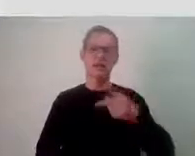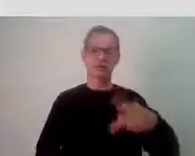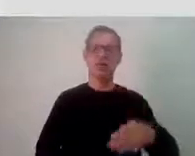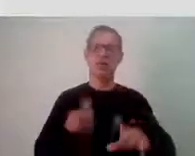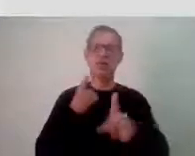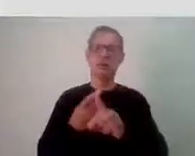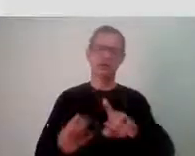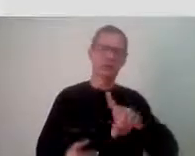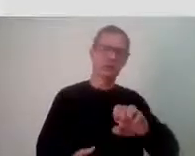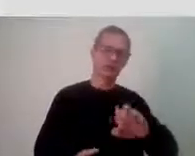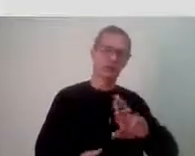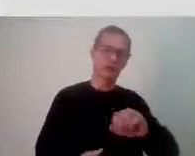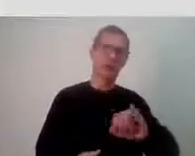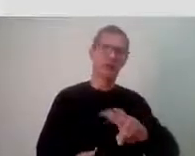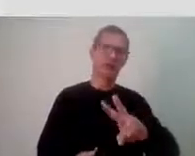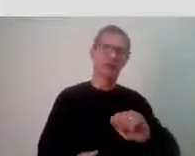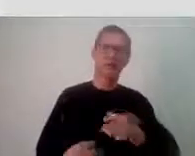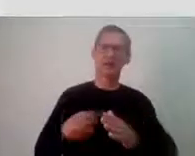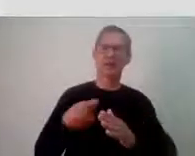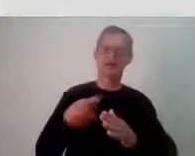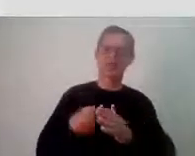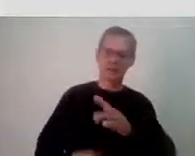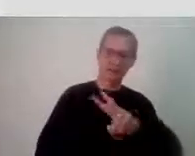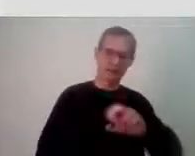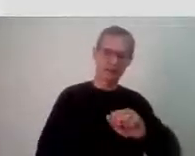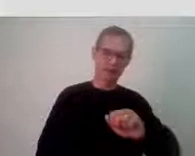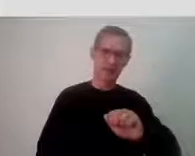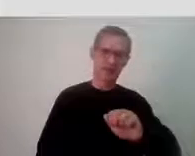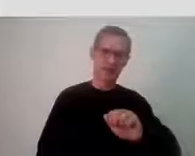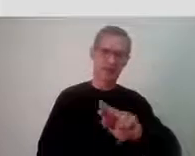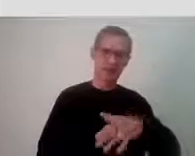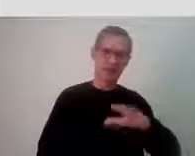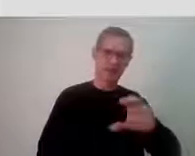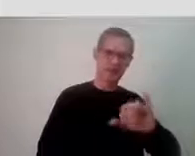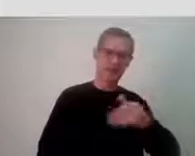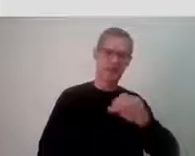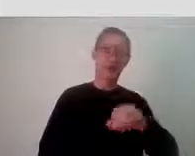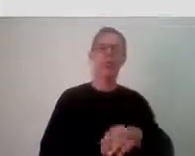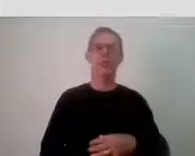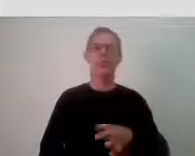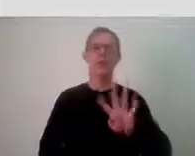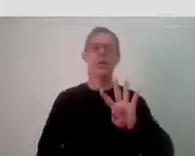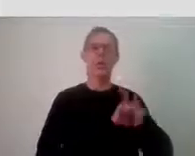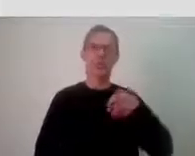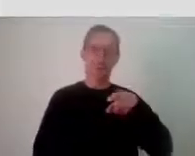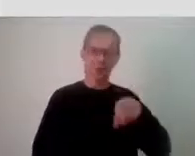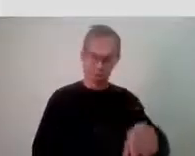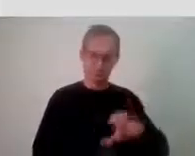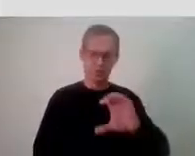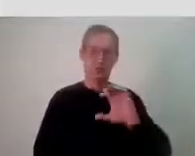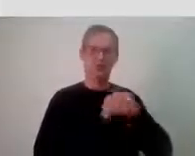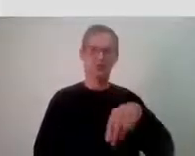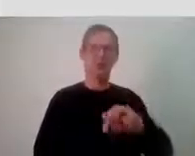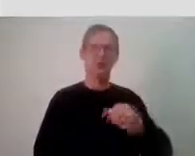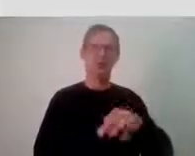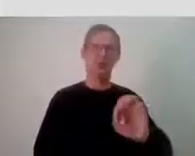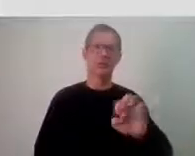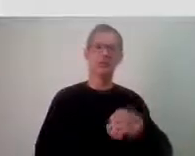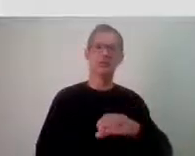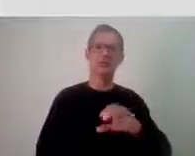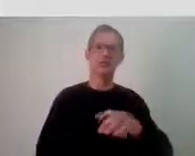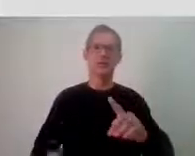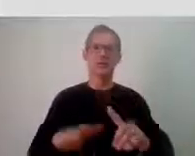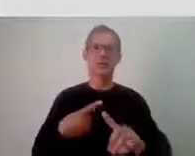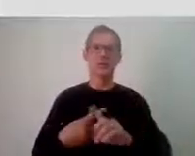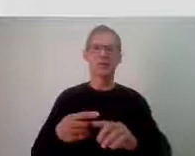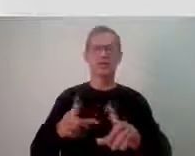derivada da produção, a minha taxa de variação. Integral de 4.000 é constante. Integral de constante, constante vezes a